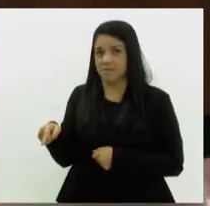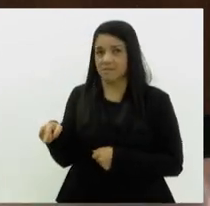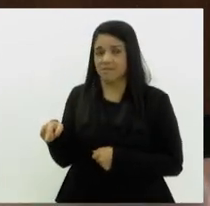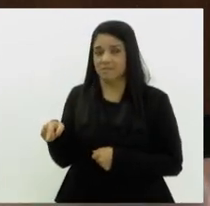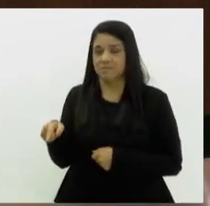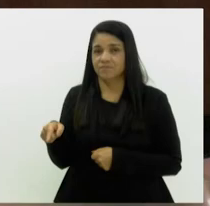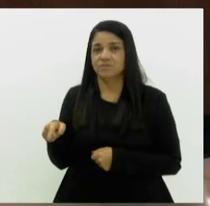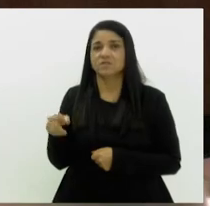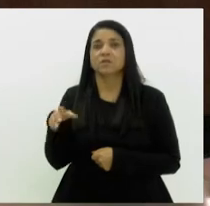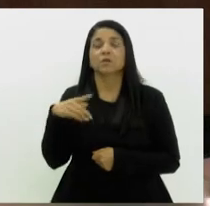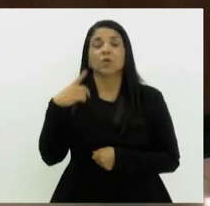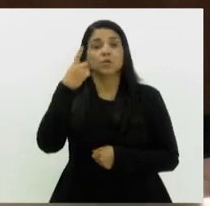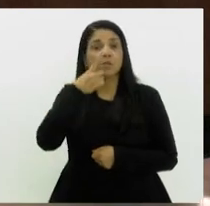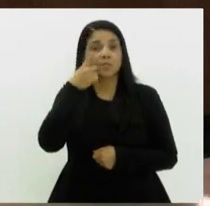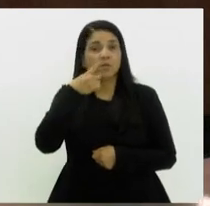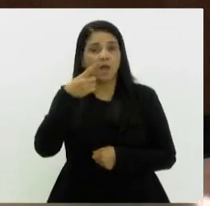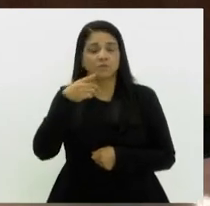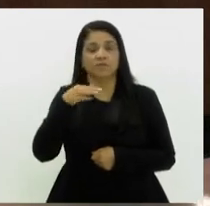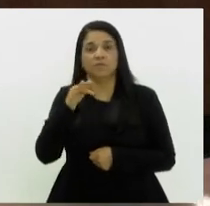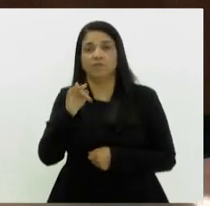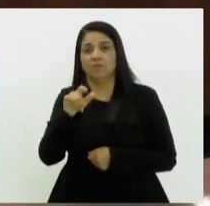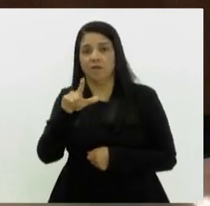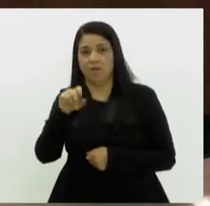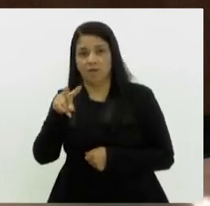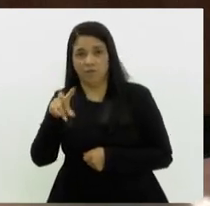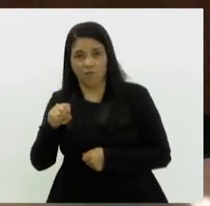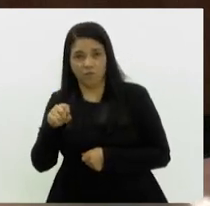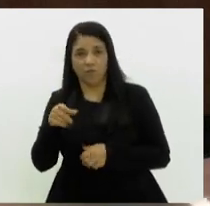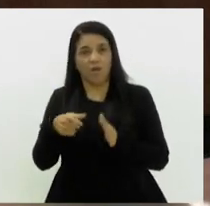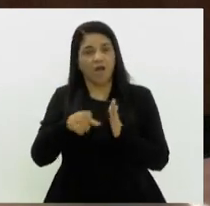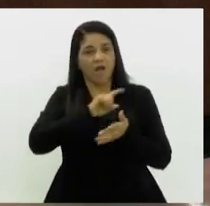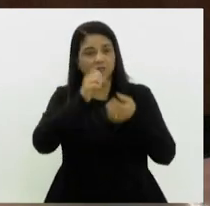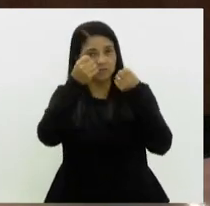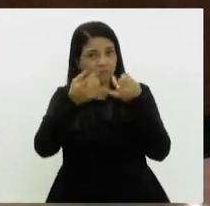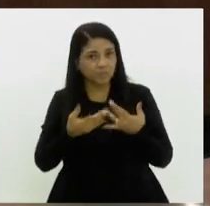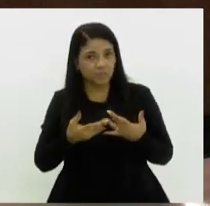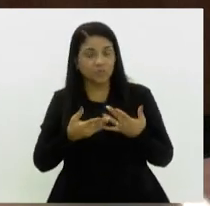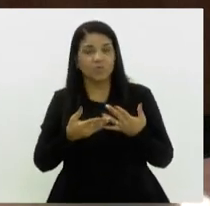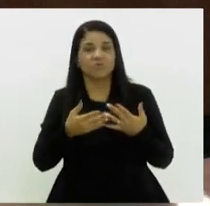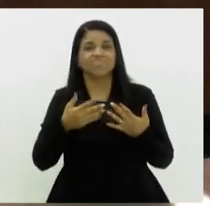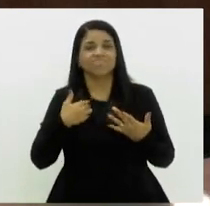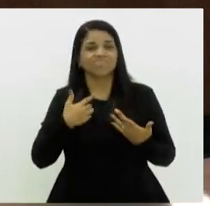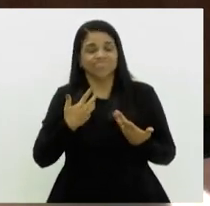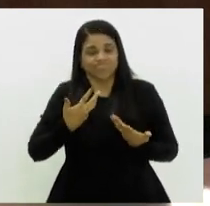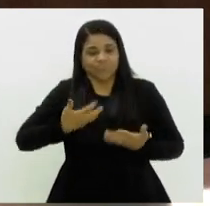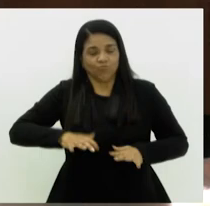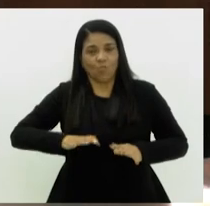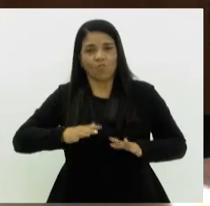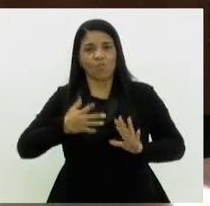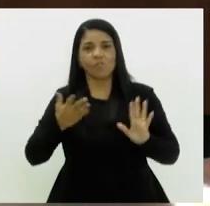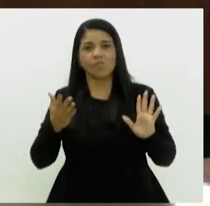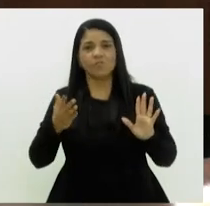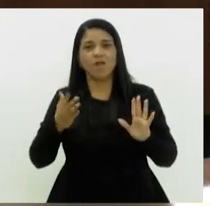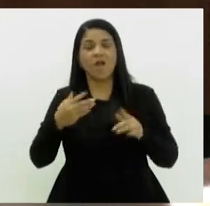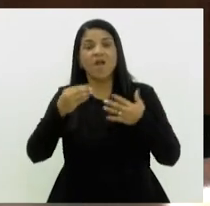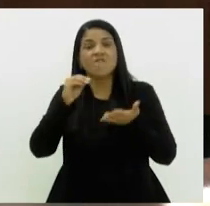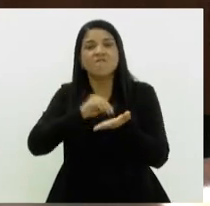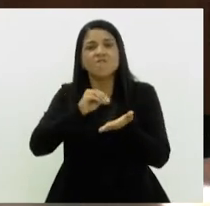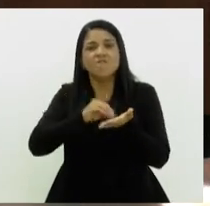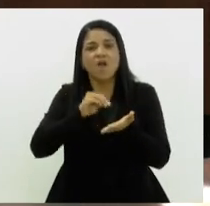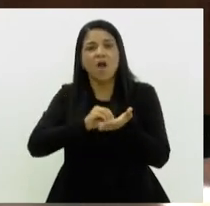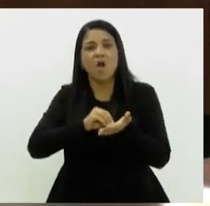deputado Flávio Serafini, nós repudiamos também, mas repudiamos a falta de ajuda humanitária